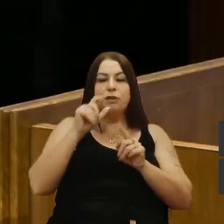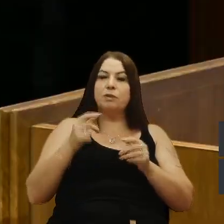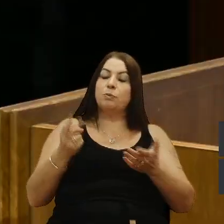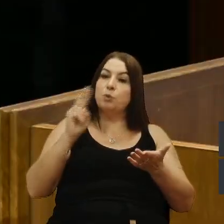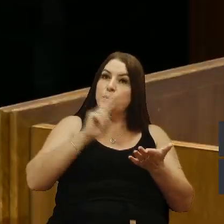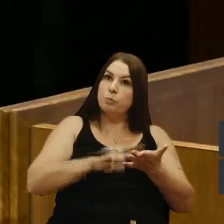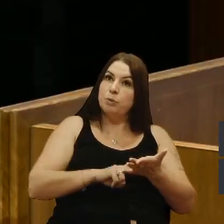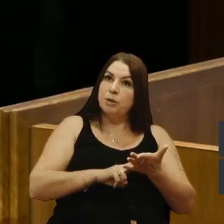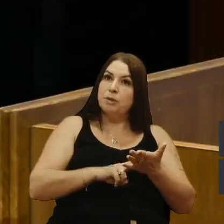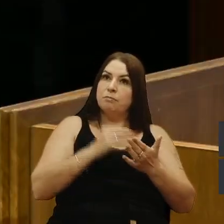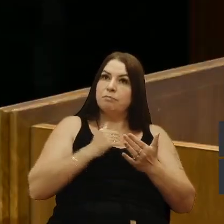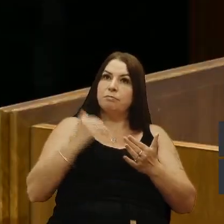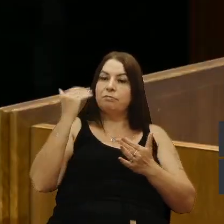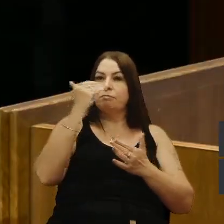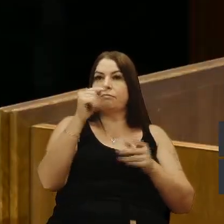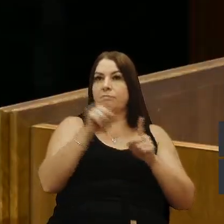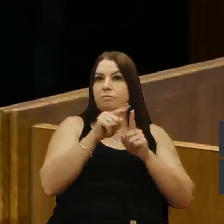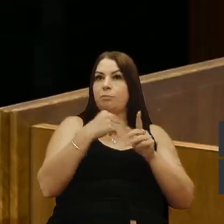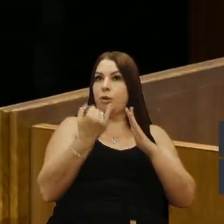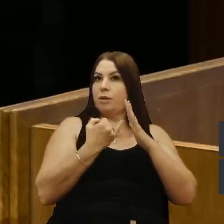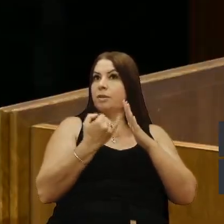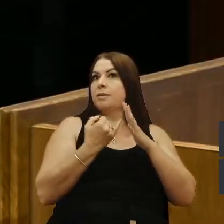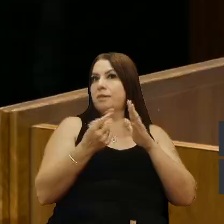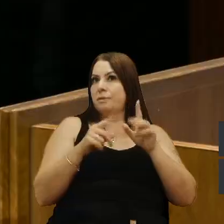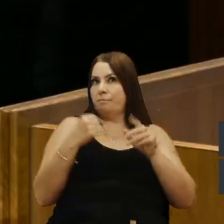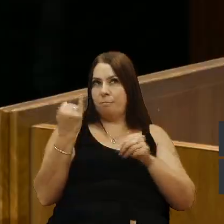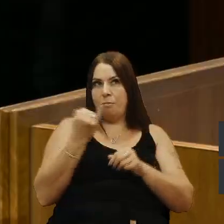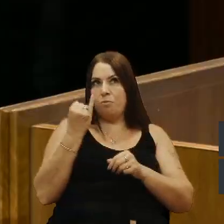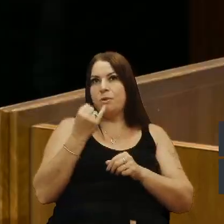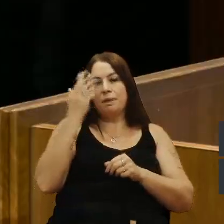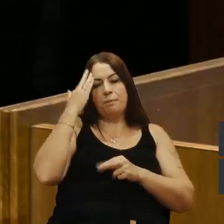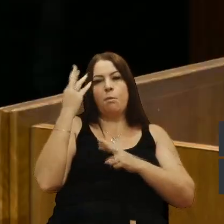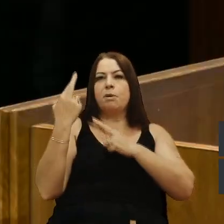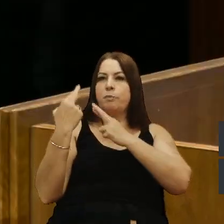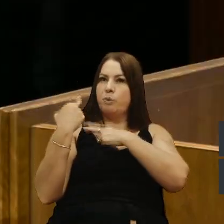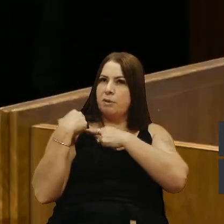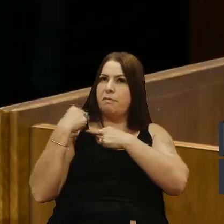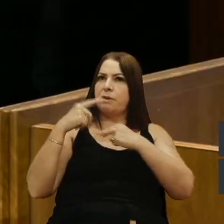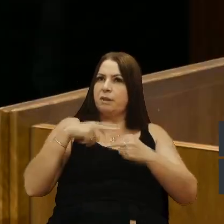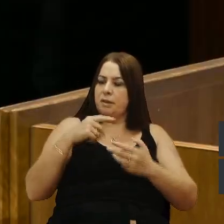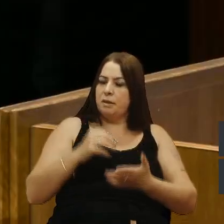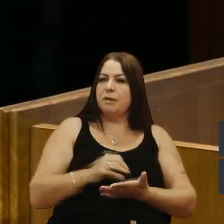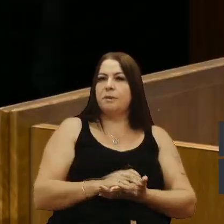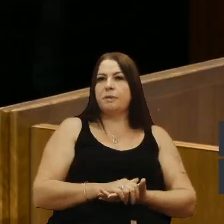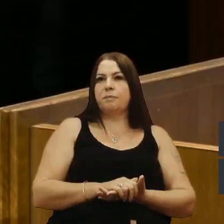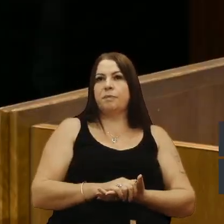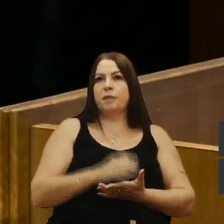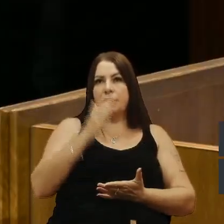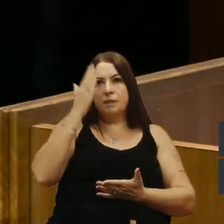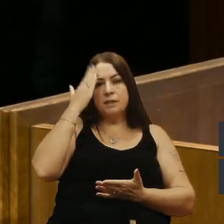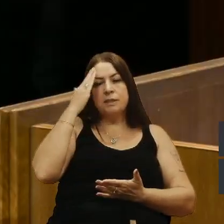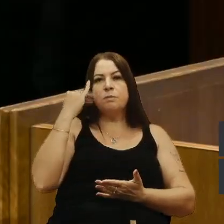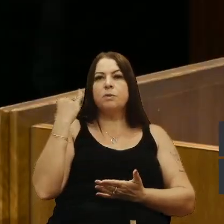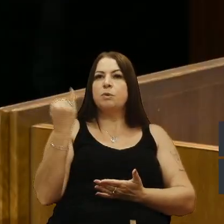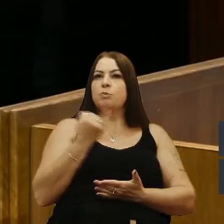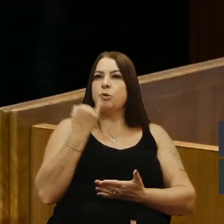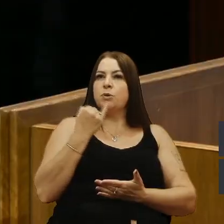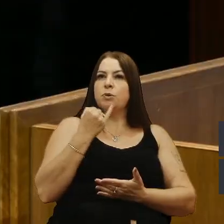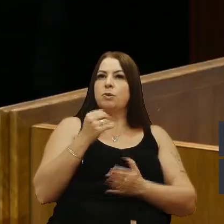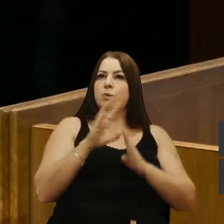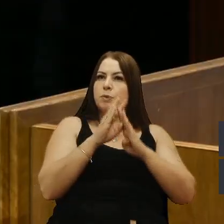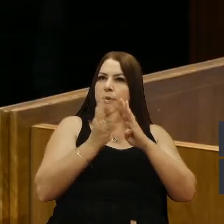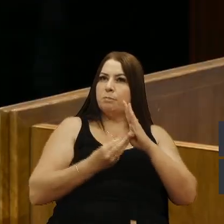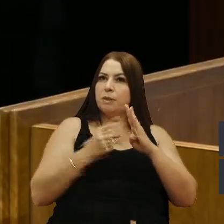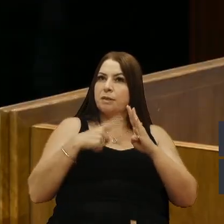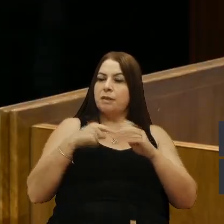assumindo uma autarquia numa importância muito grande, sabemos da responsabilidade que temos, sabemos da importância que o SAMAI tem